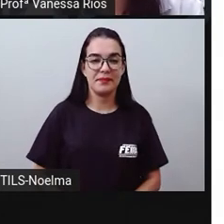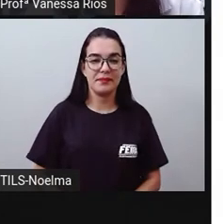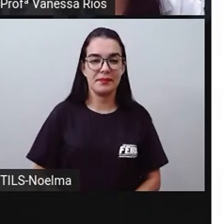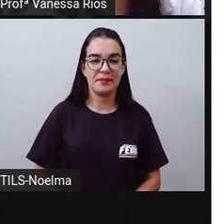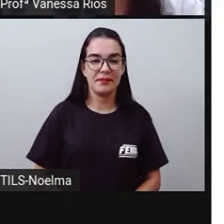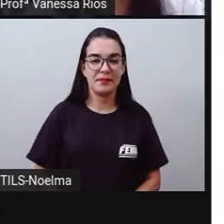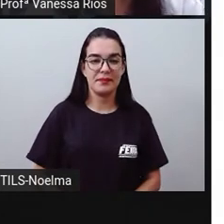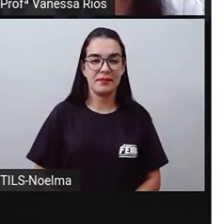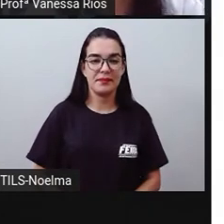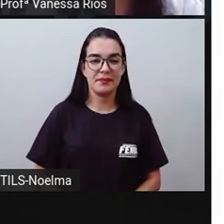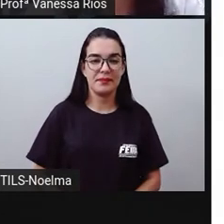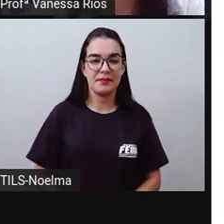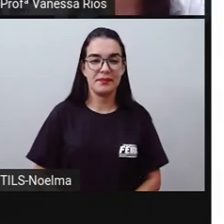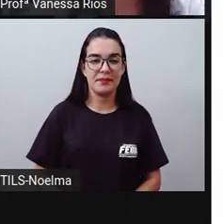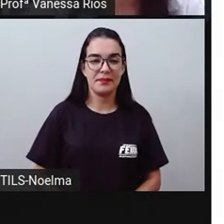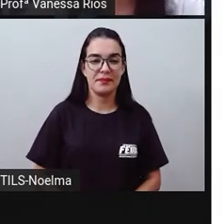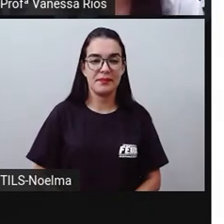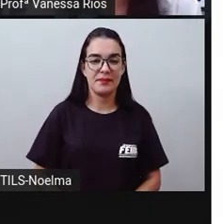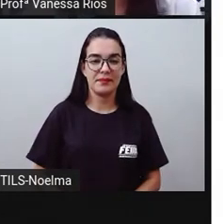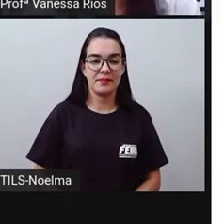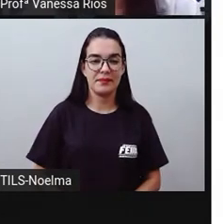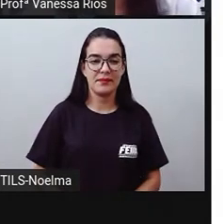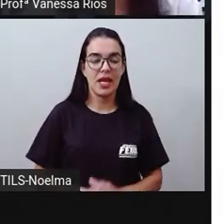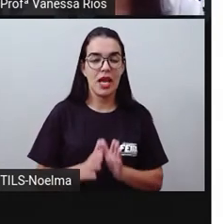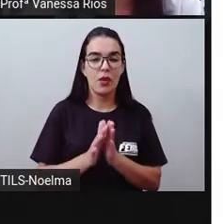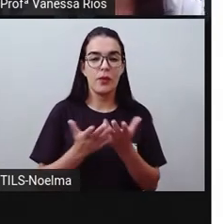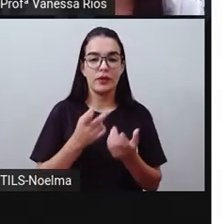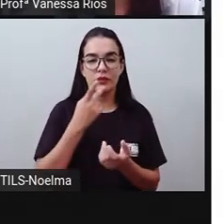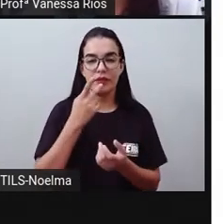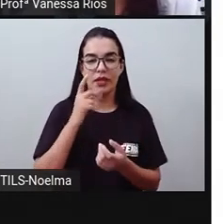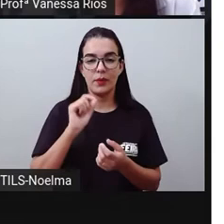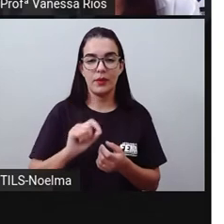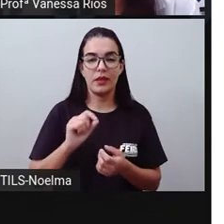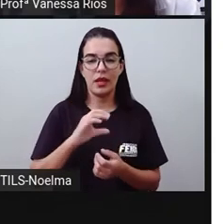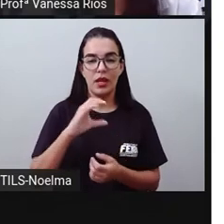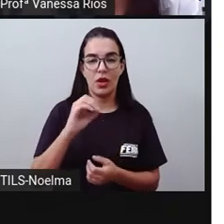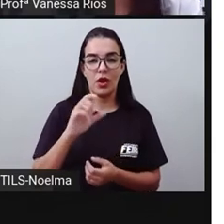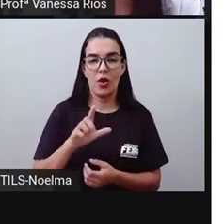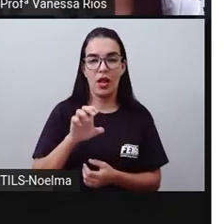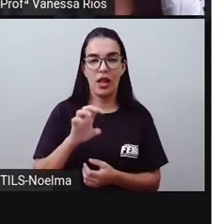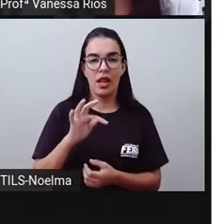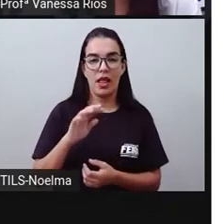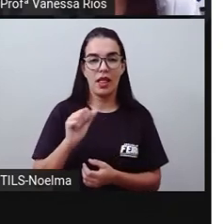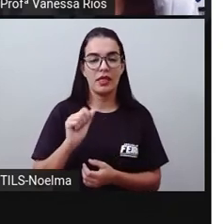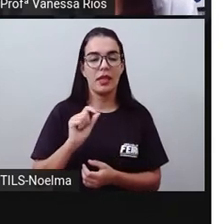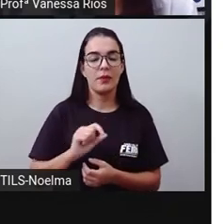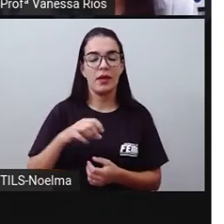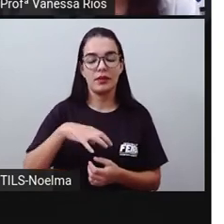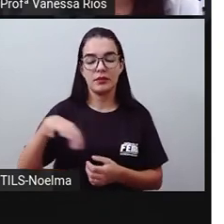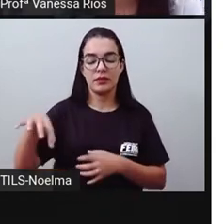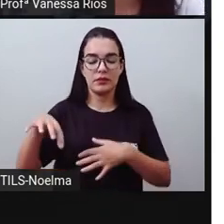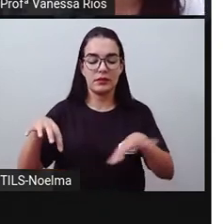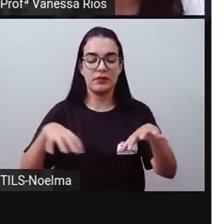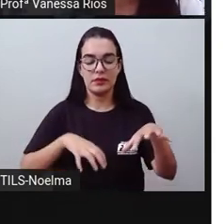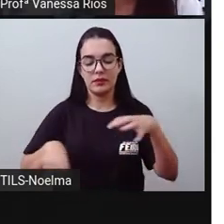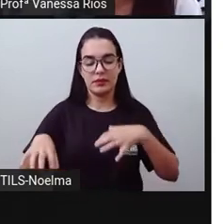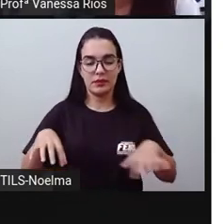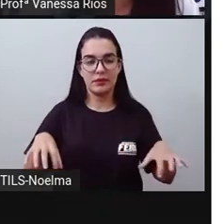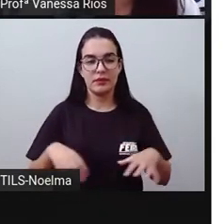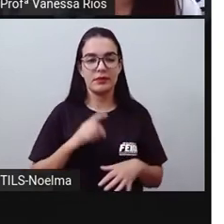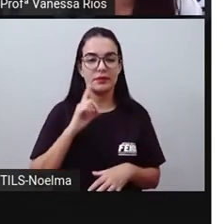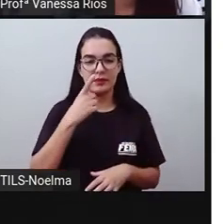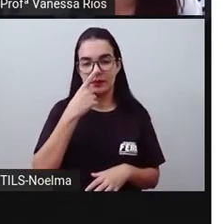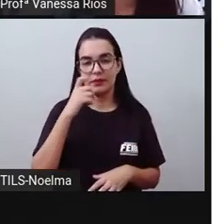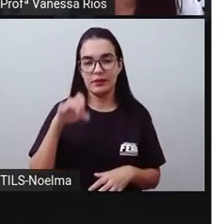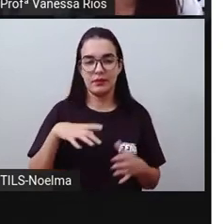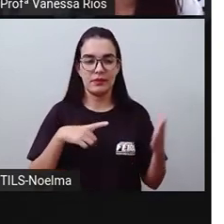ser separados, né? Quando a gente fala em coleta seletiva, a gente fala em seleção, então tem separação do lixo. E